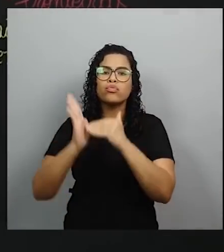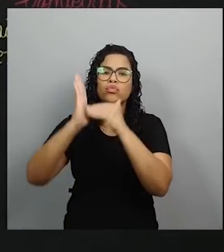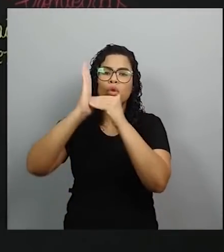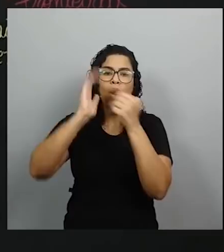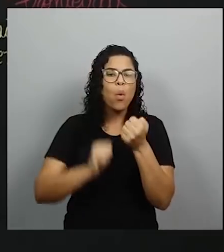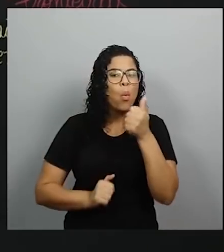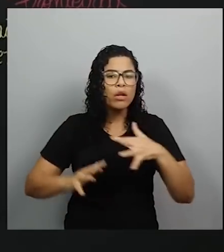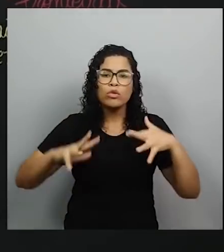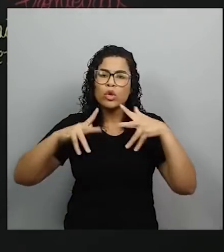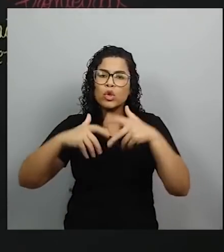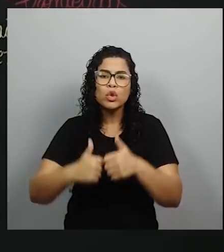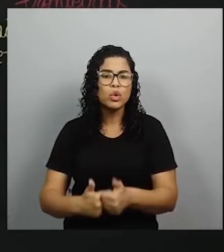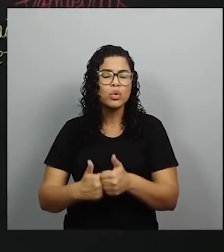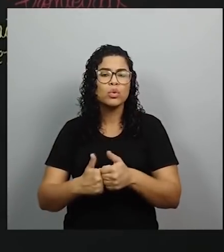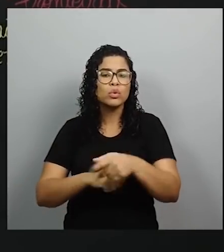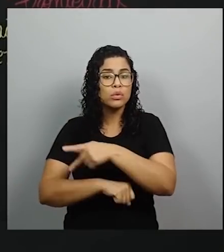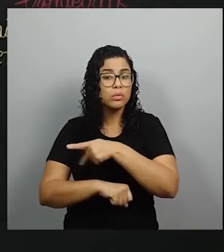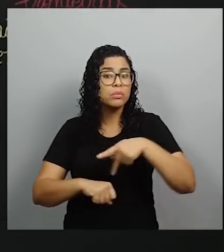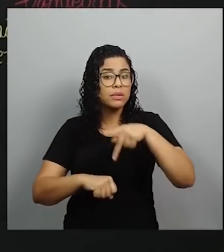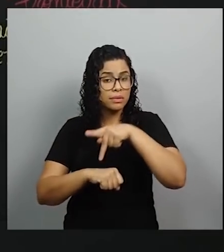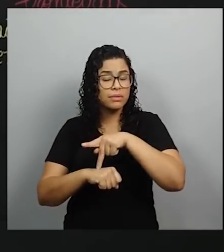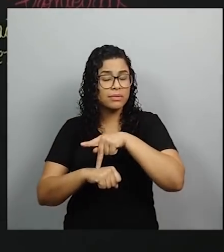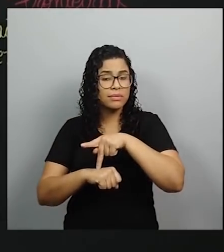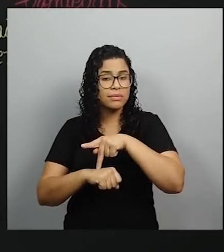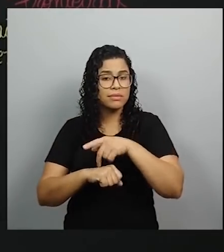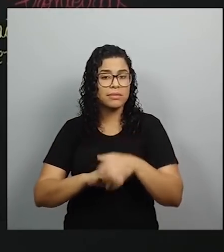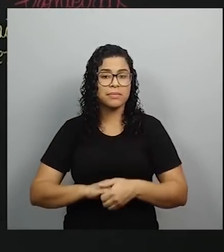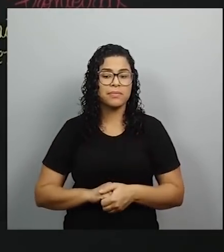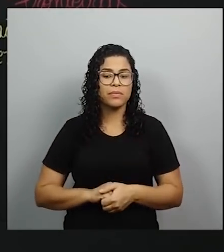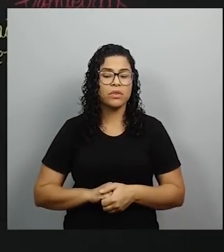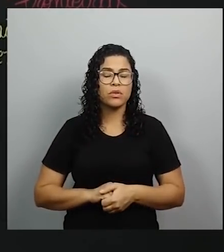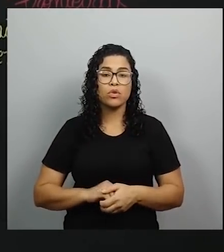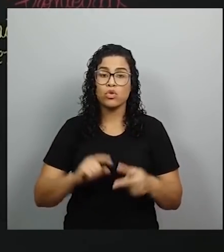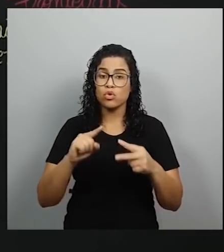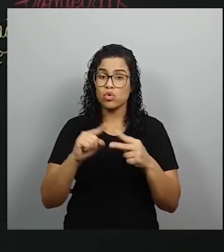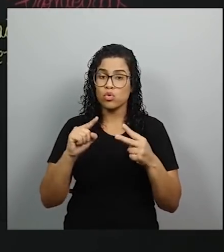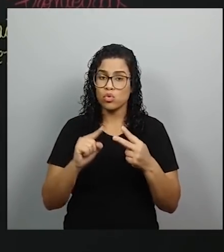países desse subcontinente, com exceção de dois.